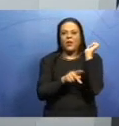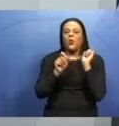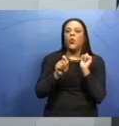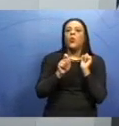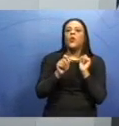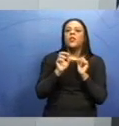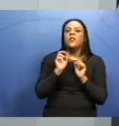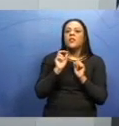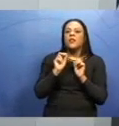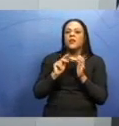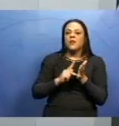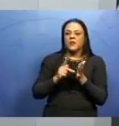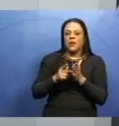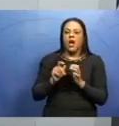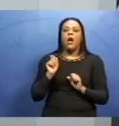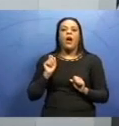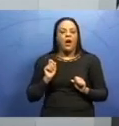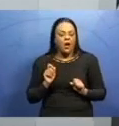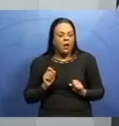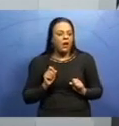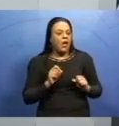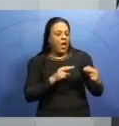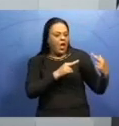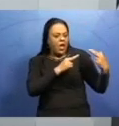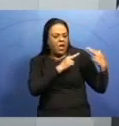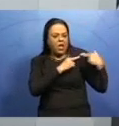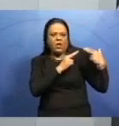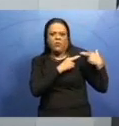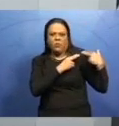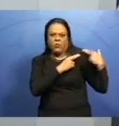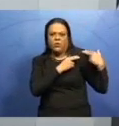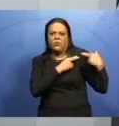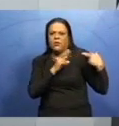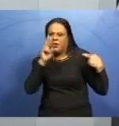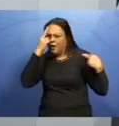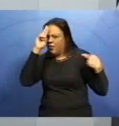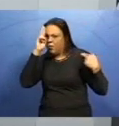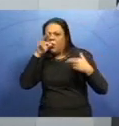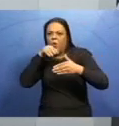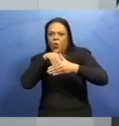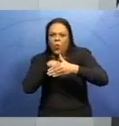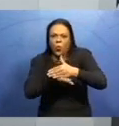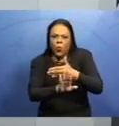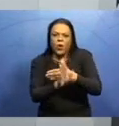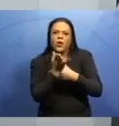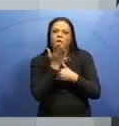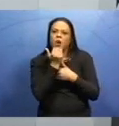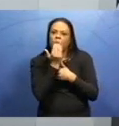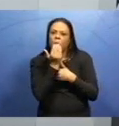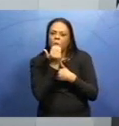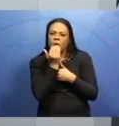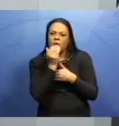A responsabilidade da formiga em guardar alimento para o inverno. Muito bem.